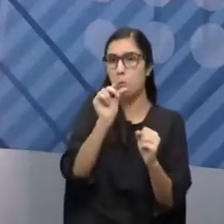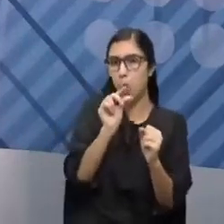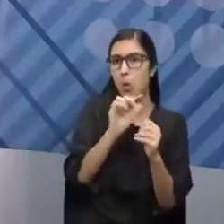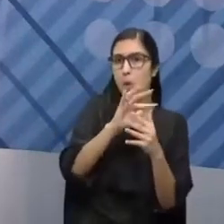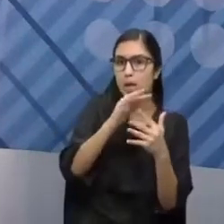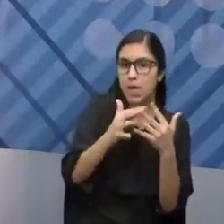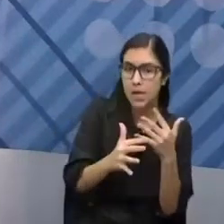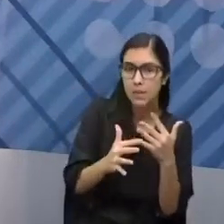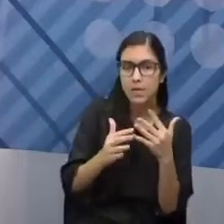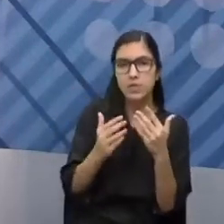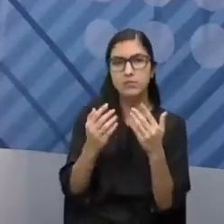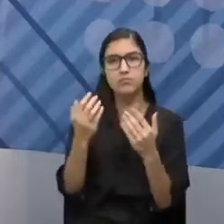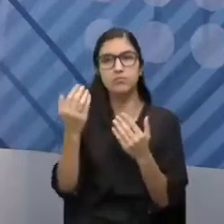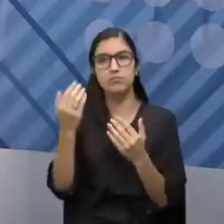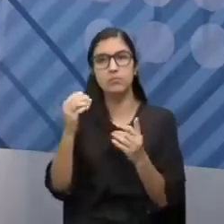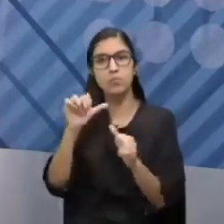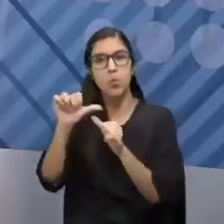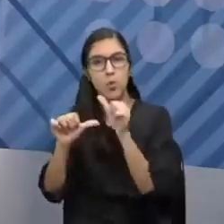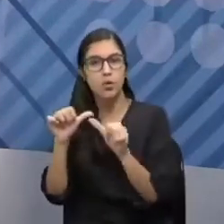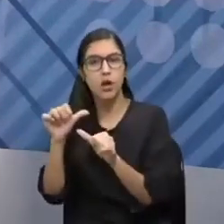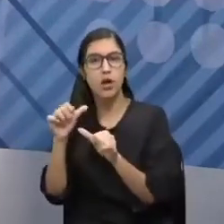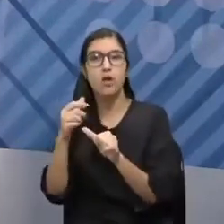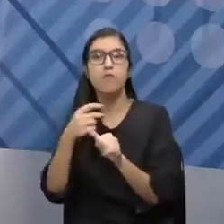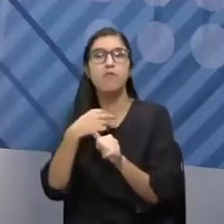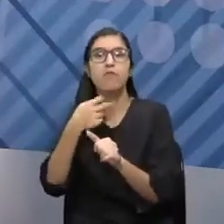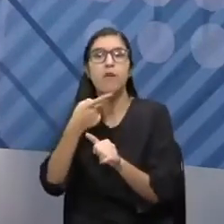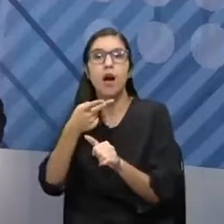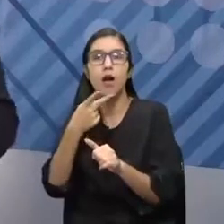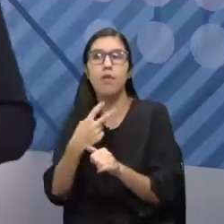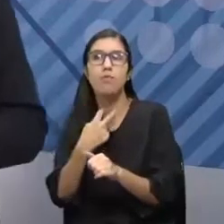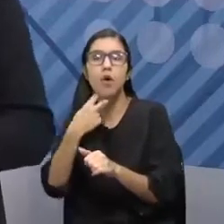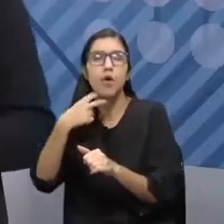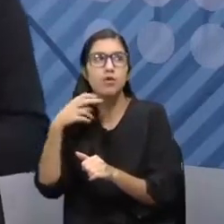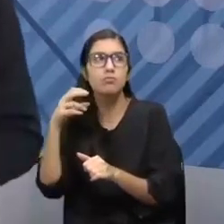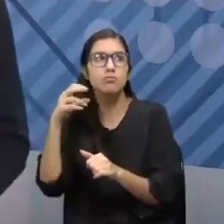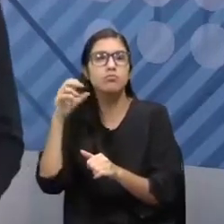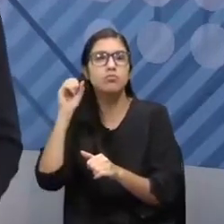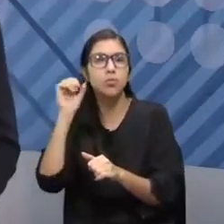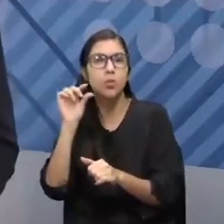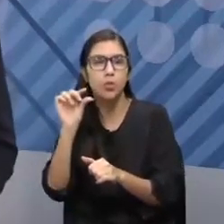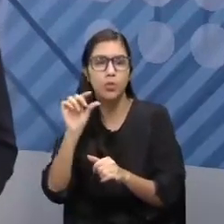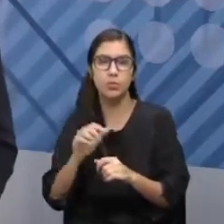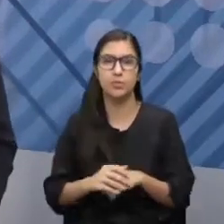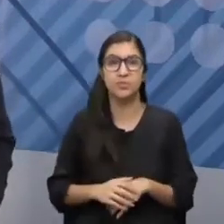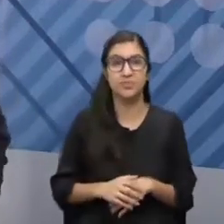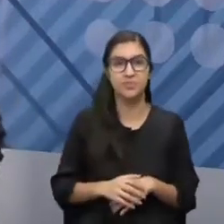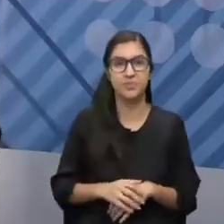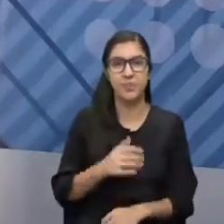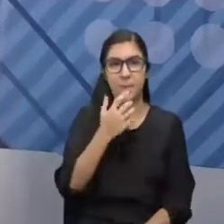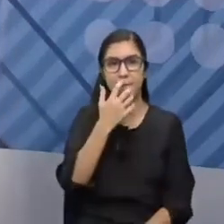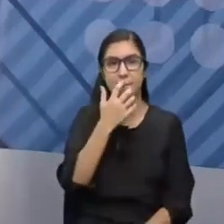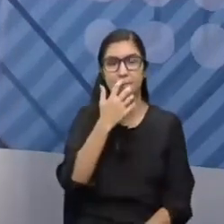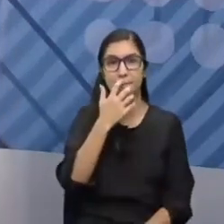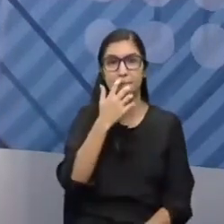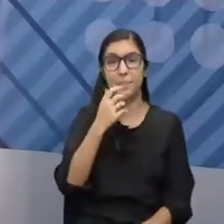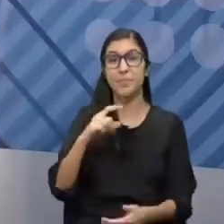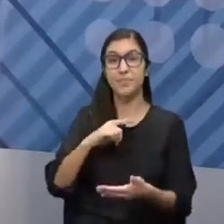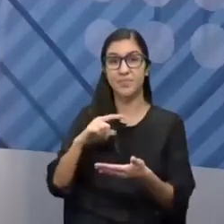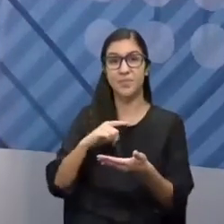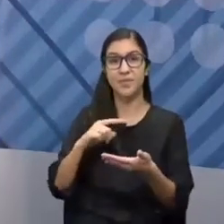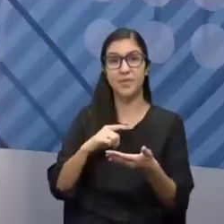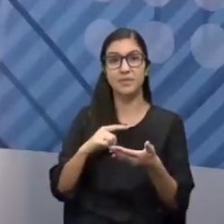e intercalar e ir mudando com a fala ampliada, certo? O braille